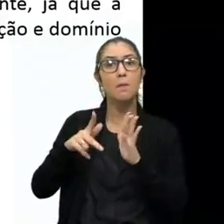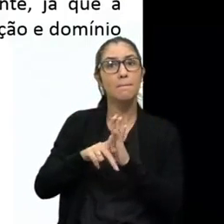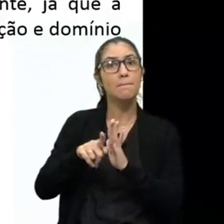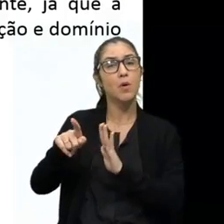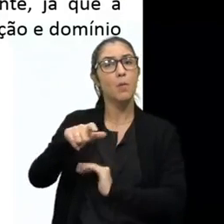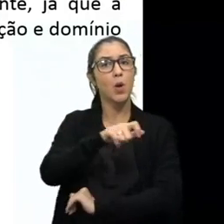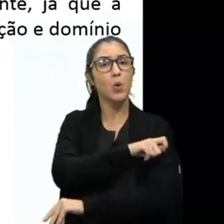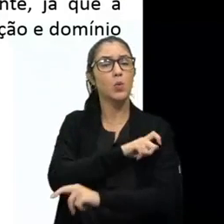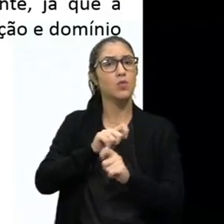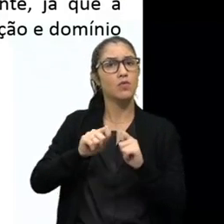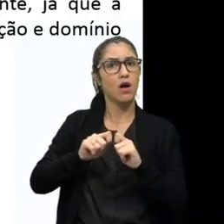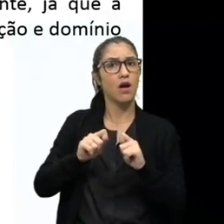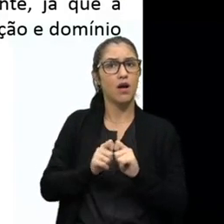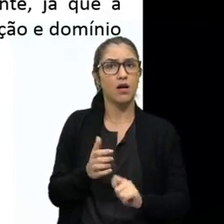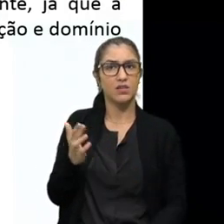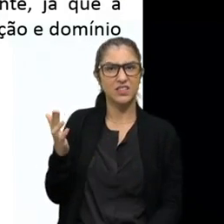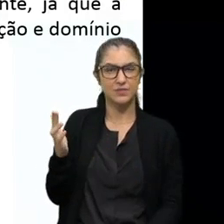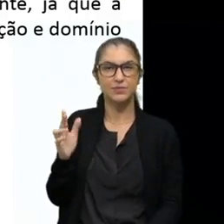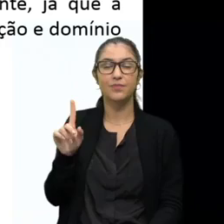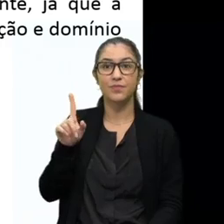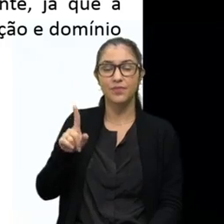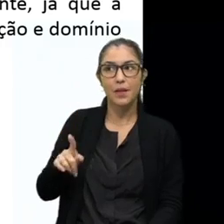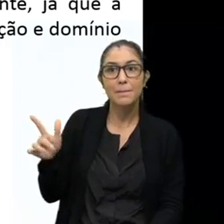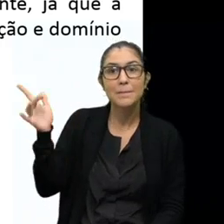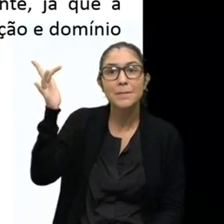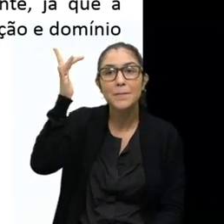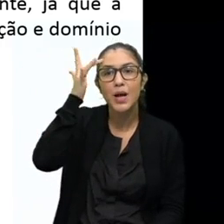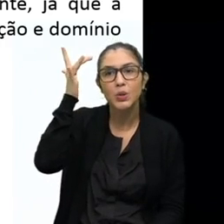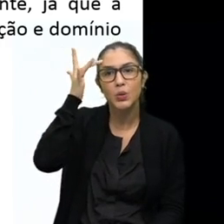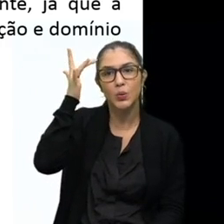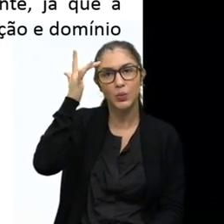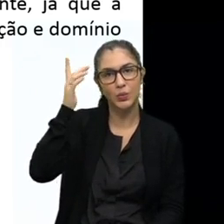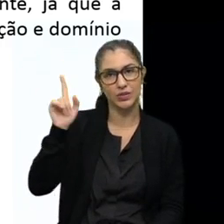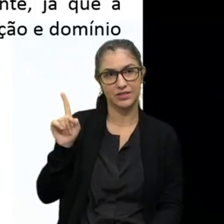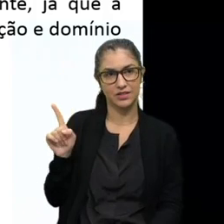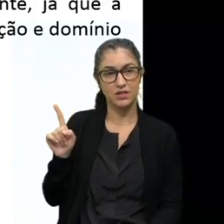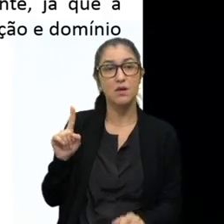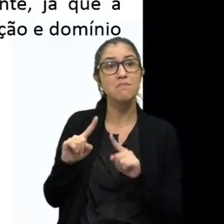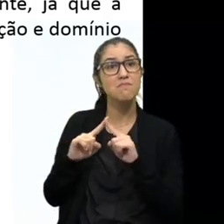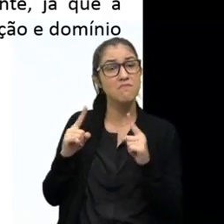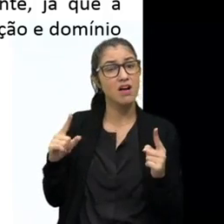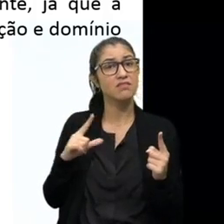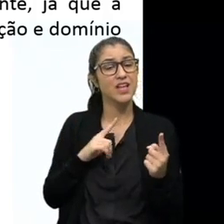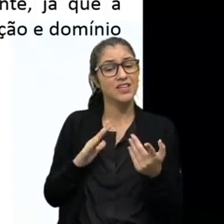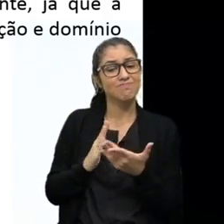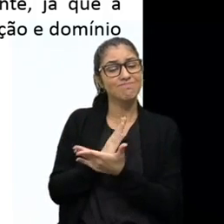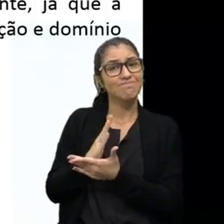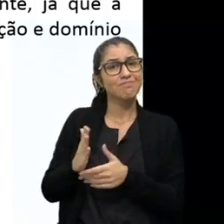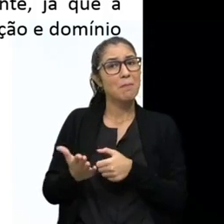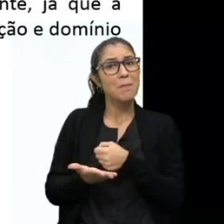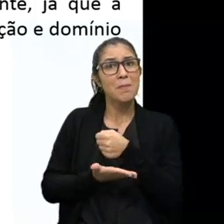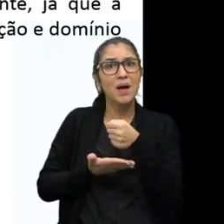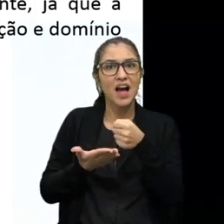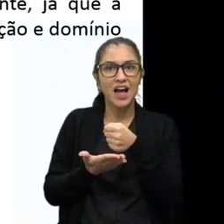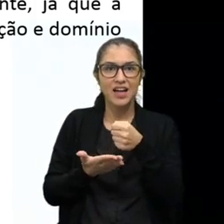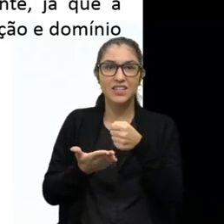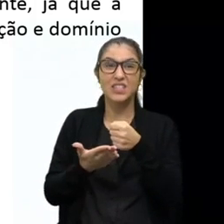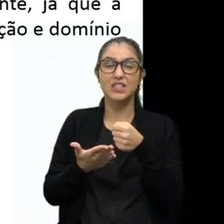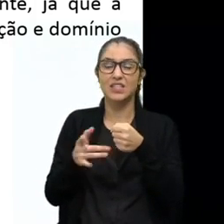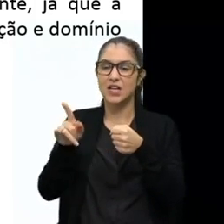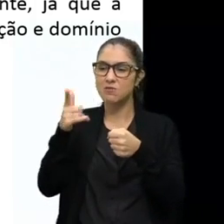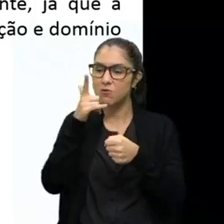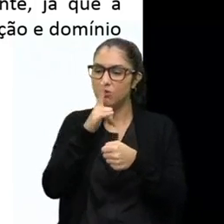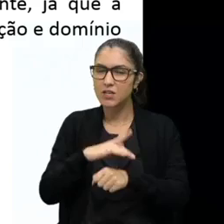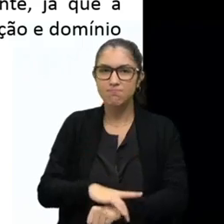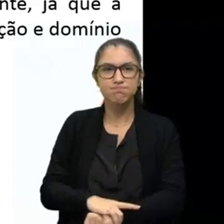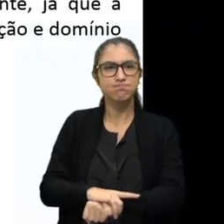aluno realiza. Aqui a gente fala uma questão de maturidade, tá? Entretanto, existem condições básicas que servem de